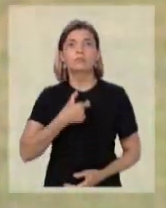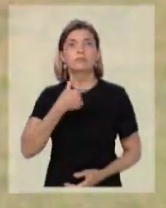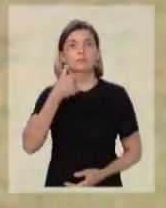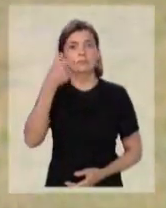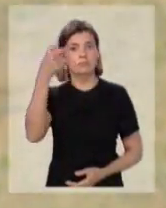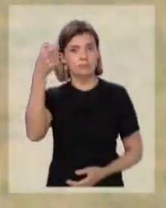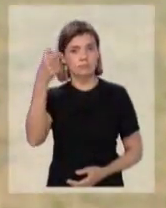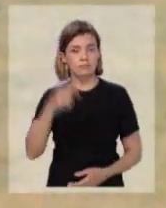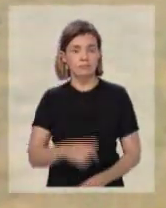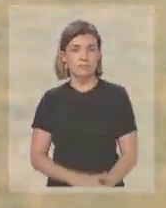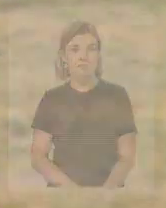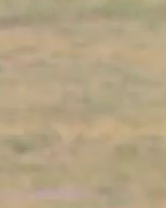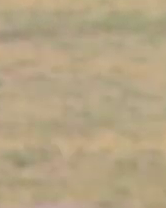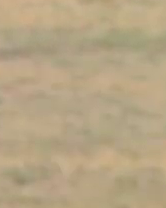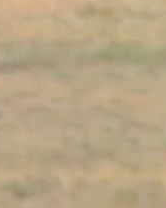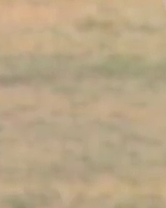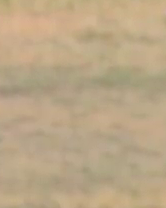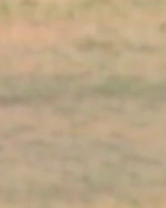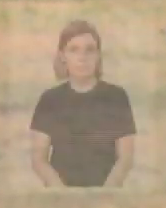grande,